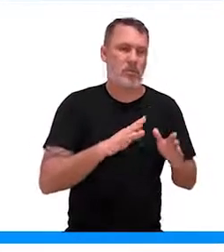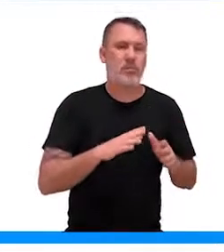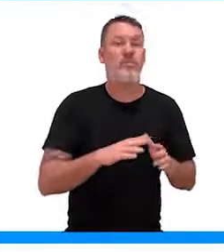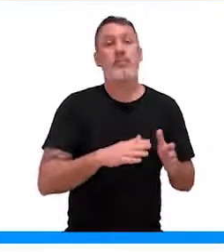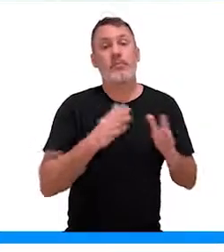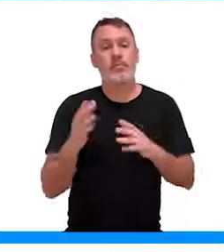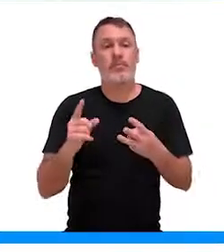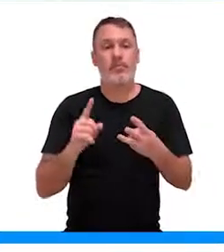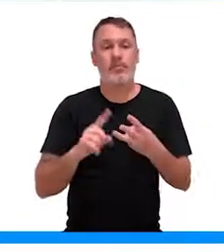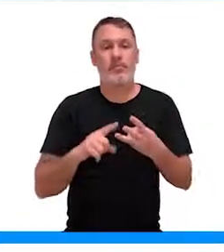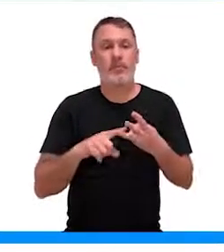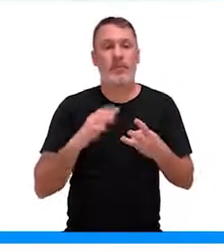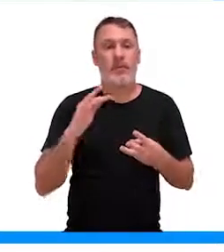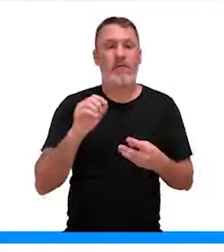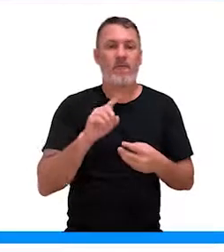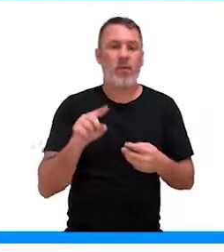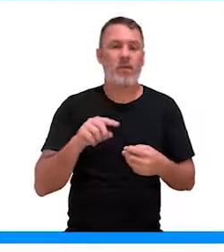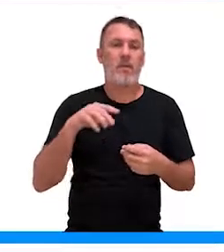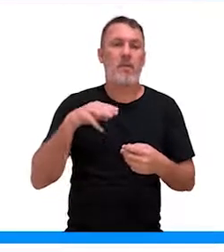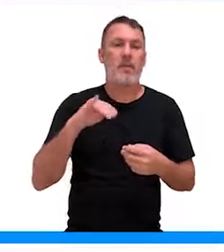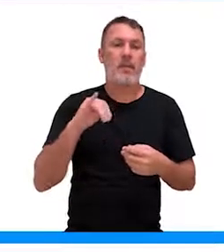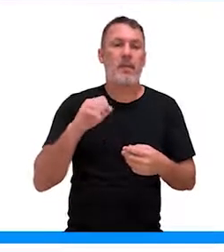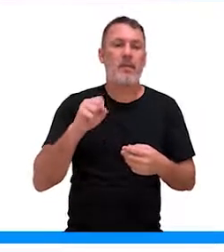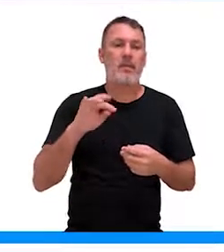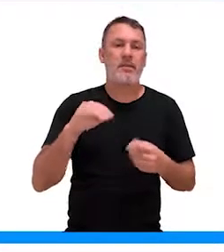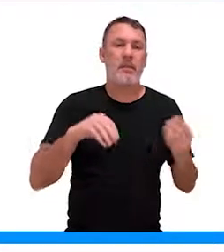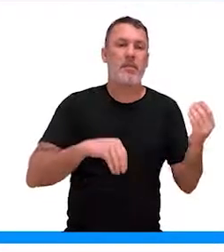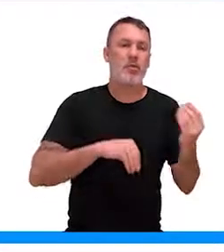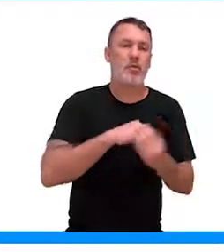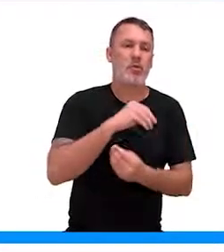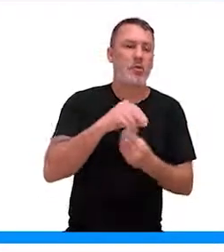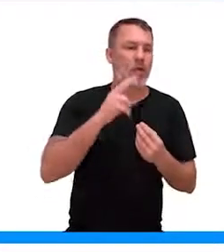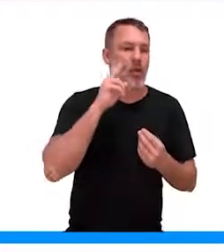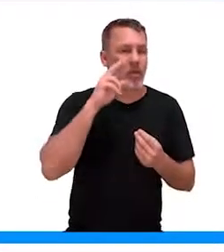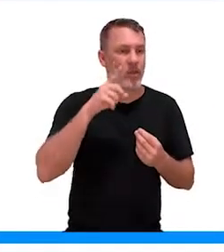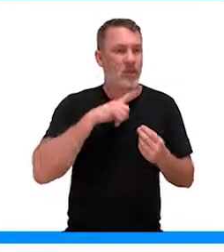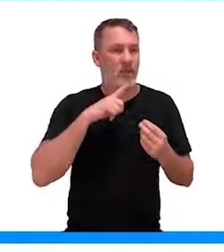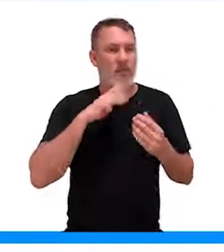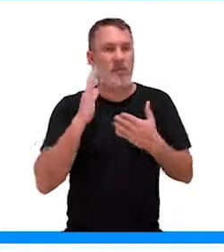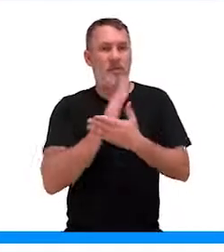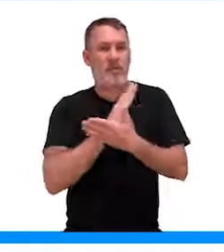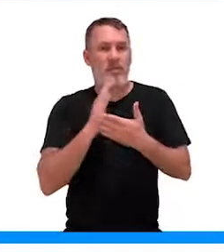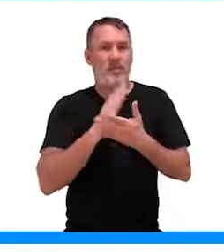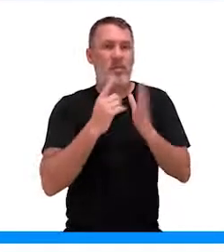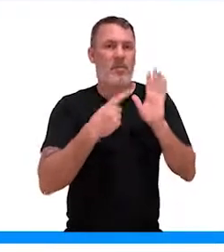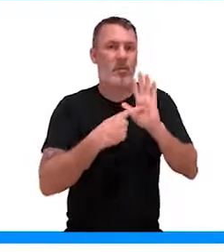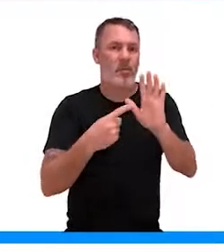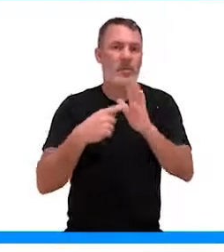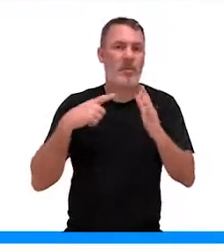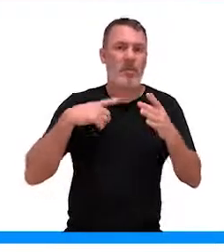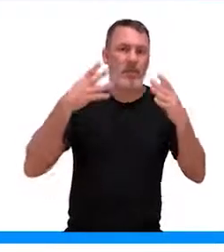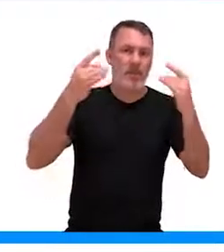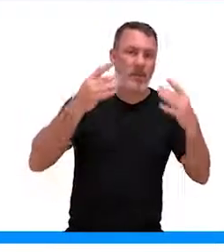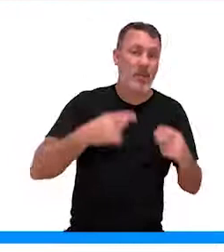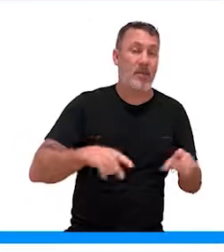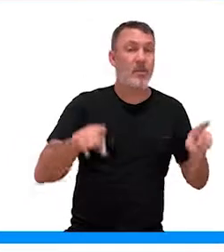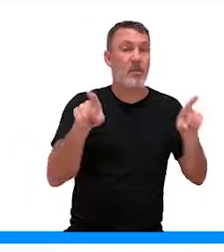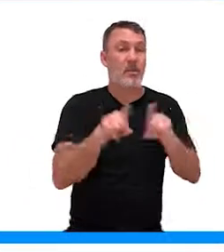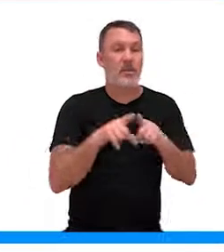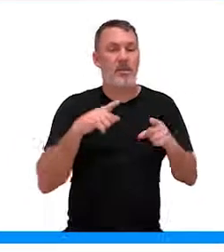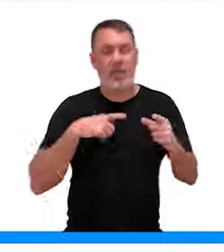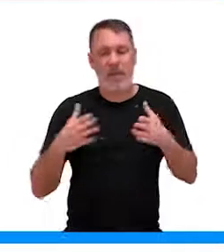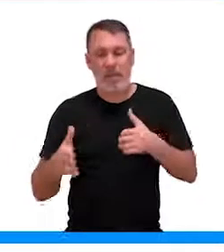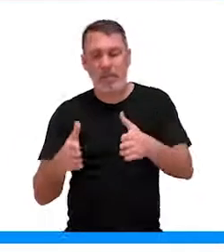nós temos a foz mista, que você tem ali alguns princípios de formações deltaicas, porém você tem também